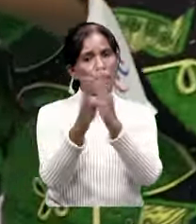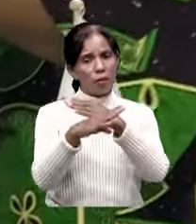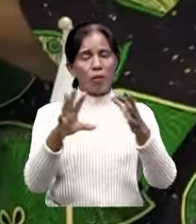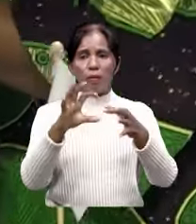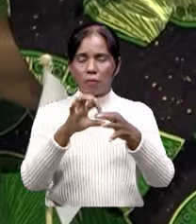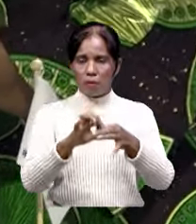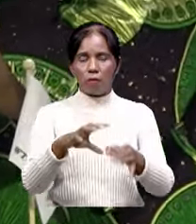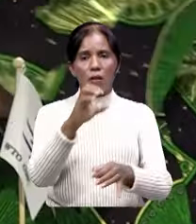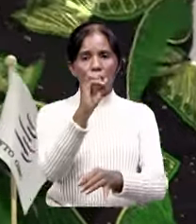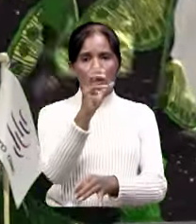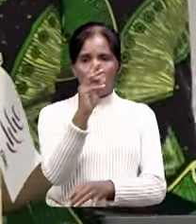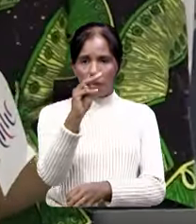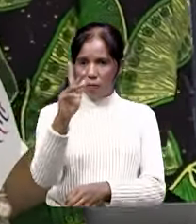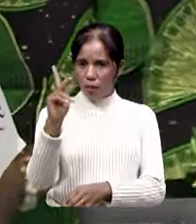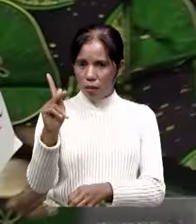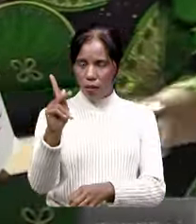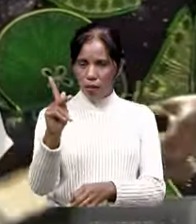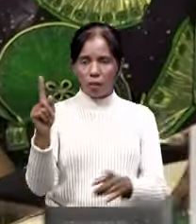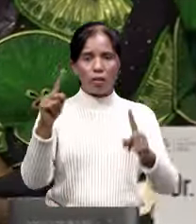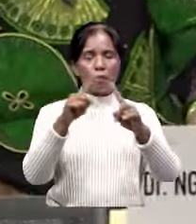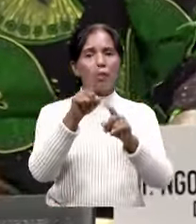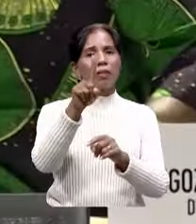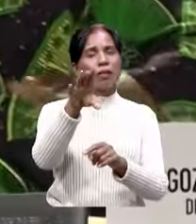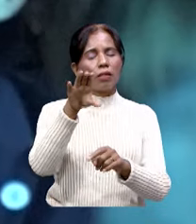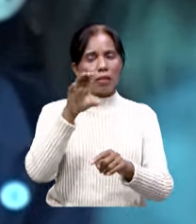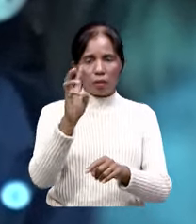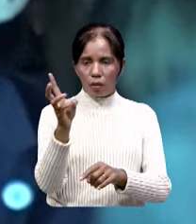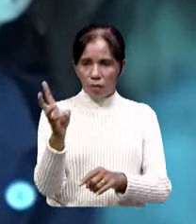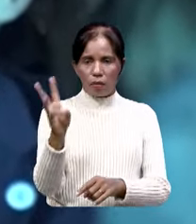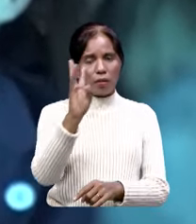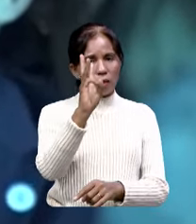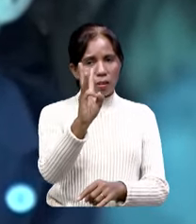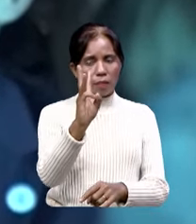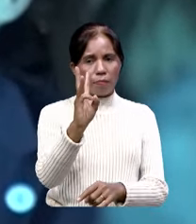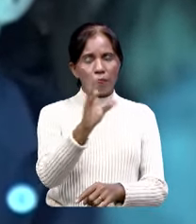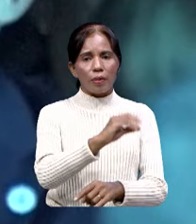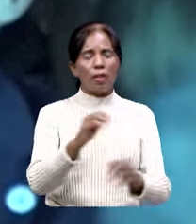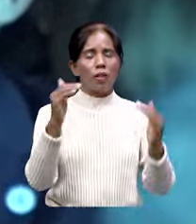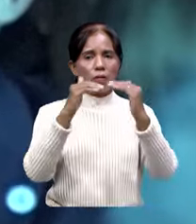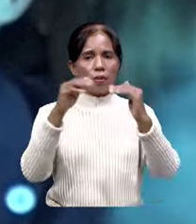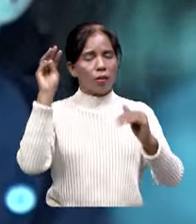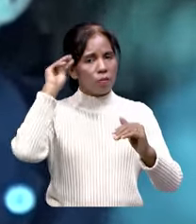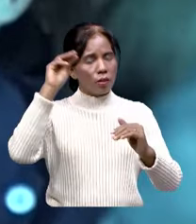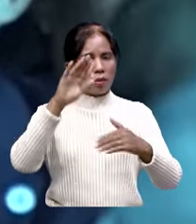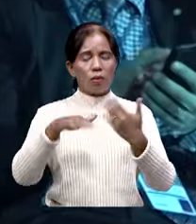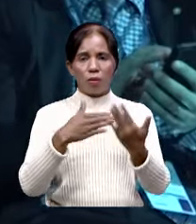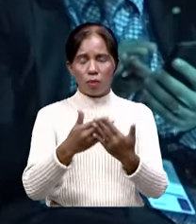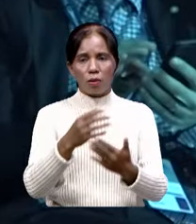ba Organizasaun Mundial Comerciu ba atusida nenulu resinen ia ambitu reunion ministerial OMK